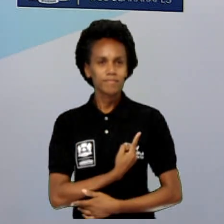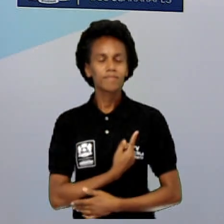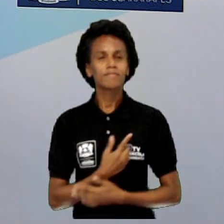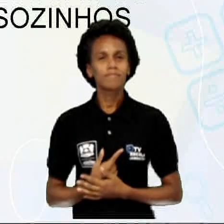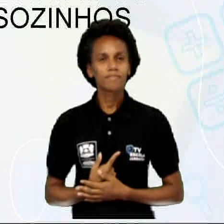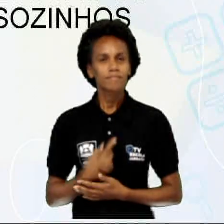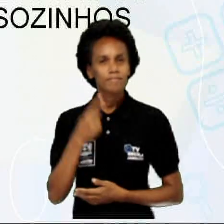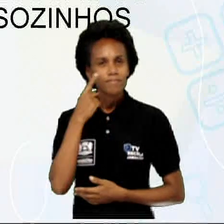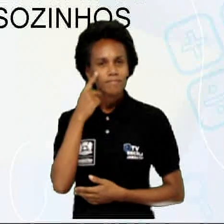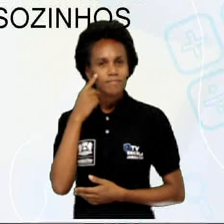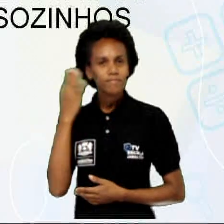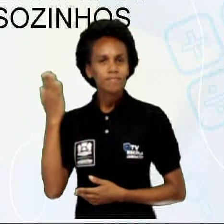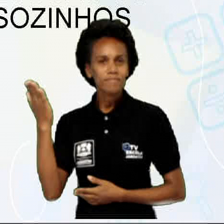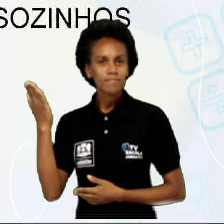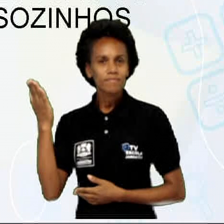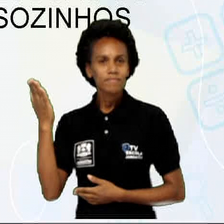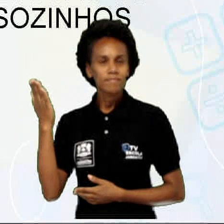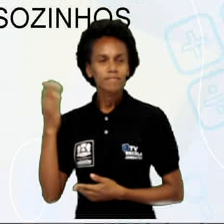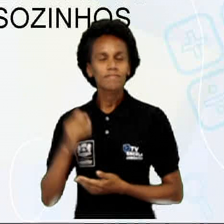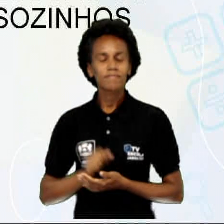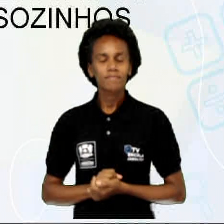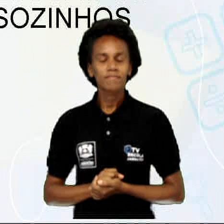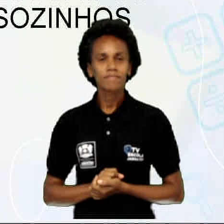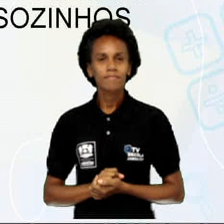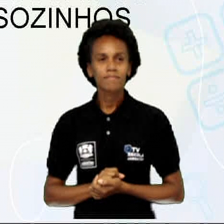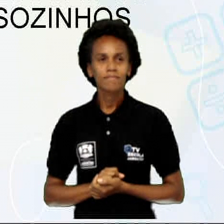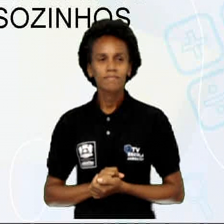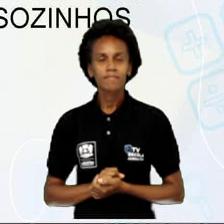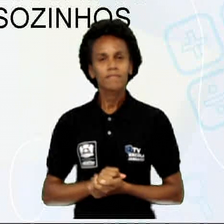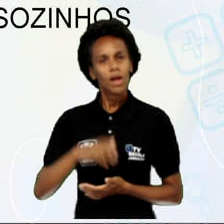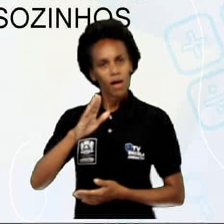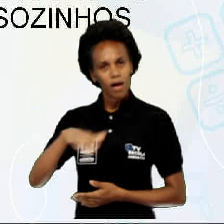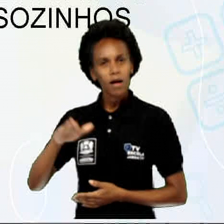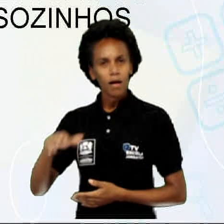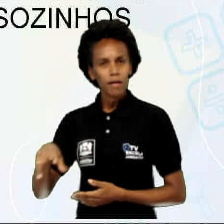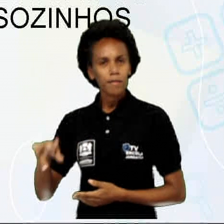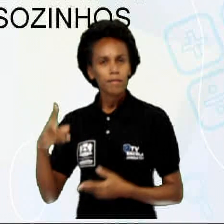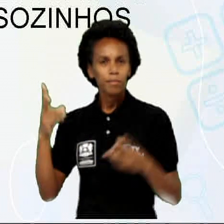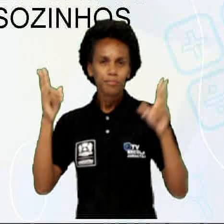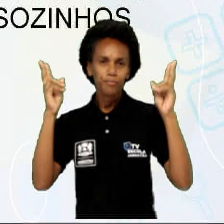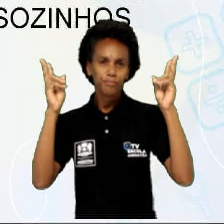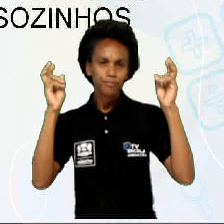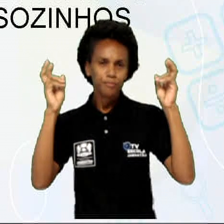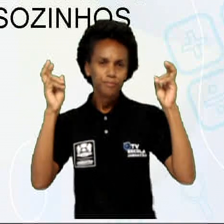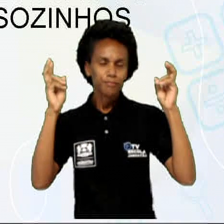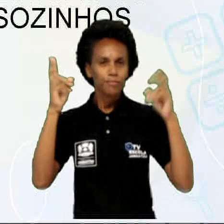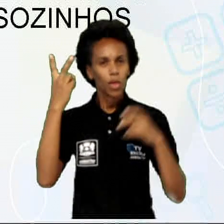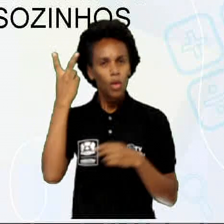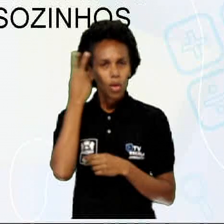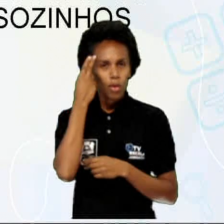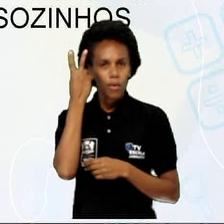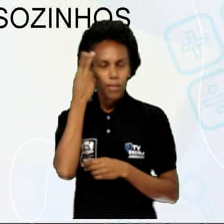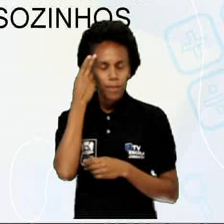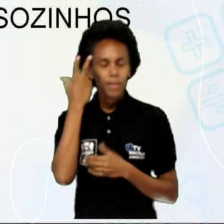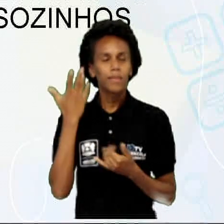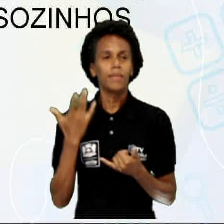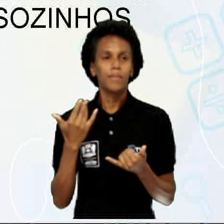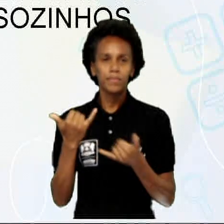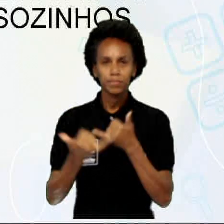imagens onde uma criança dita normal brinca com uma criança especial, com necessidades